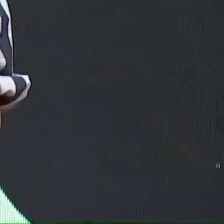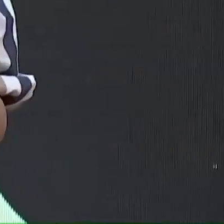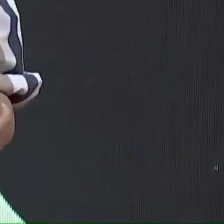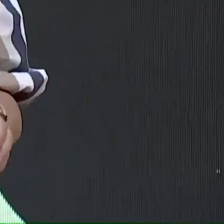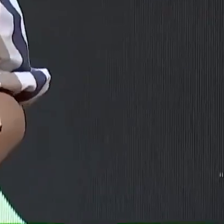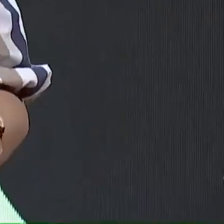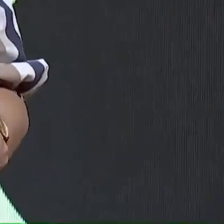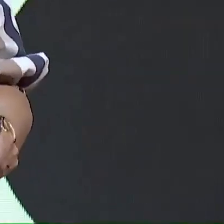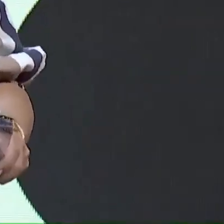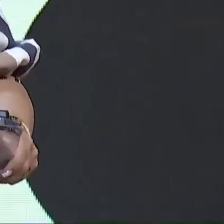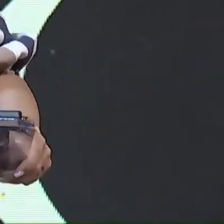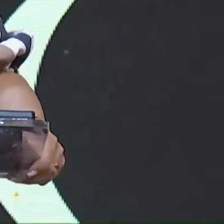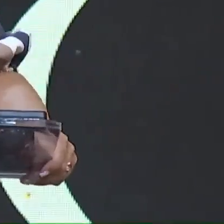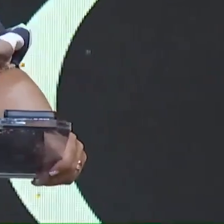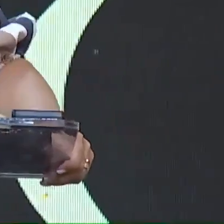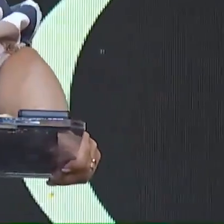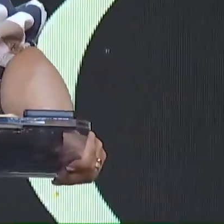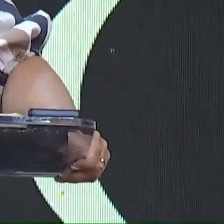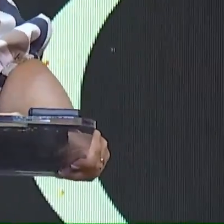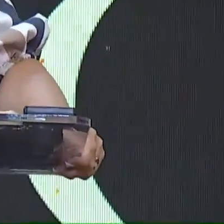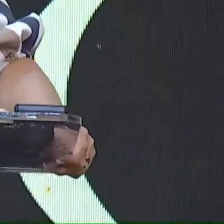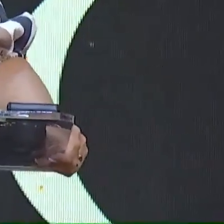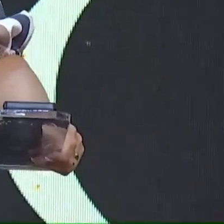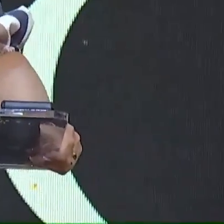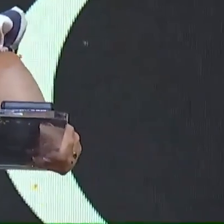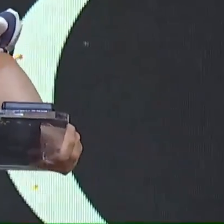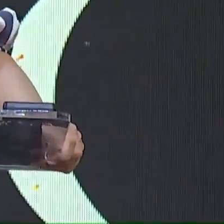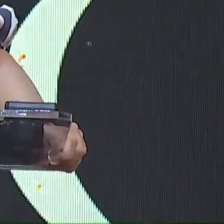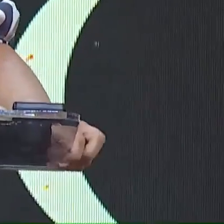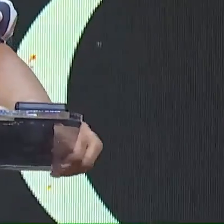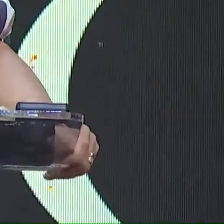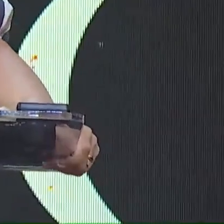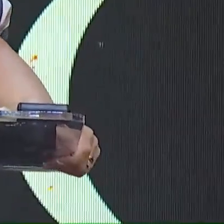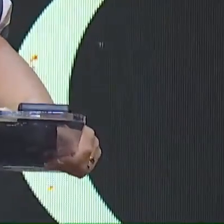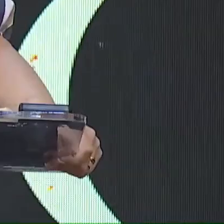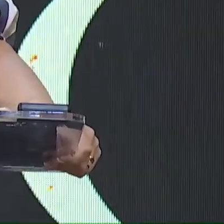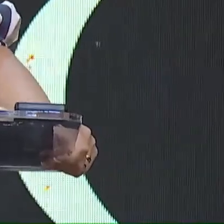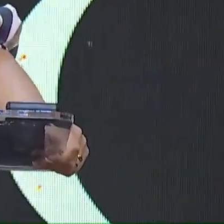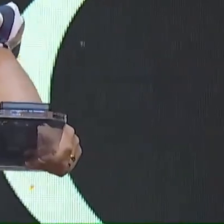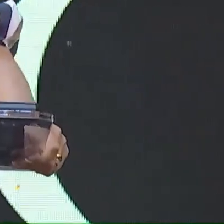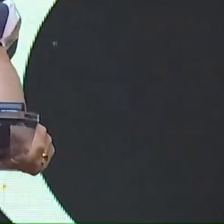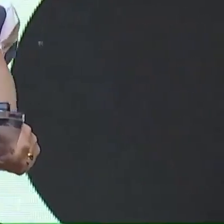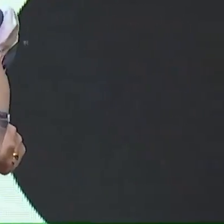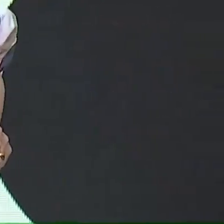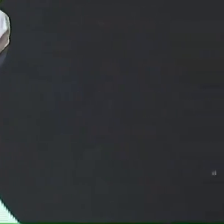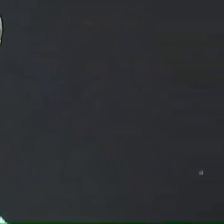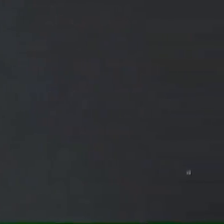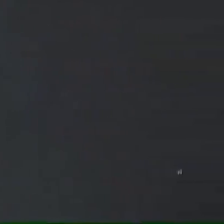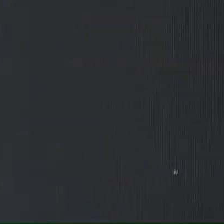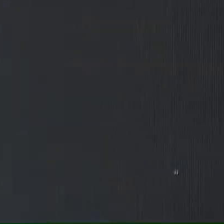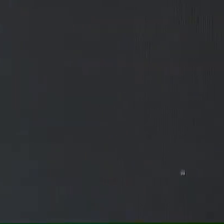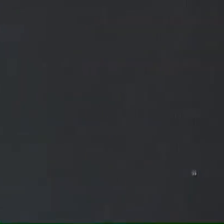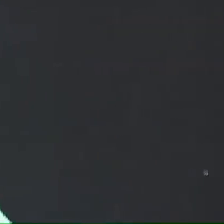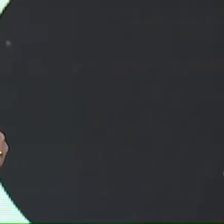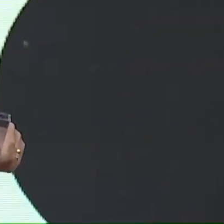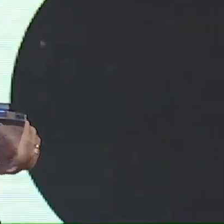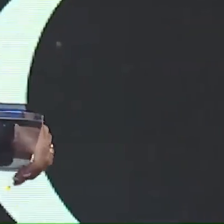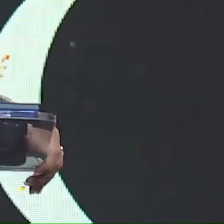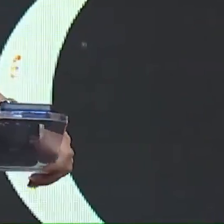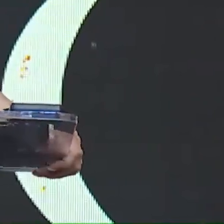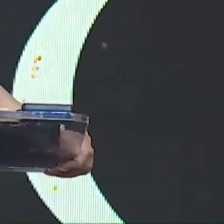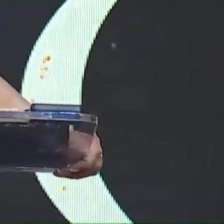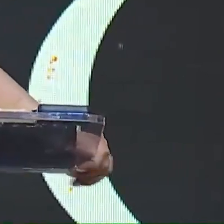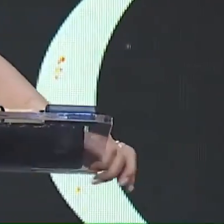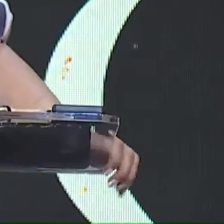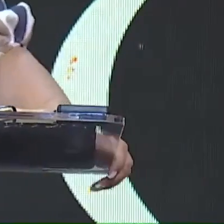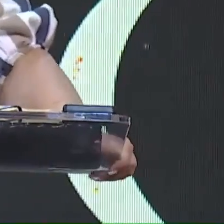uma oração, ore para que Deus fale de forma específica com você nessa manhã. Pai, nós te agradecemos pela tua